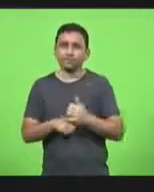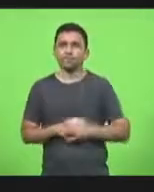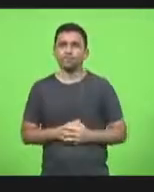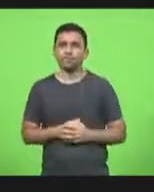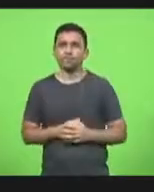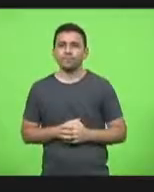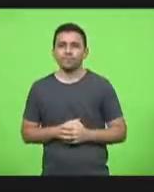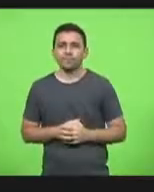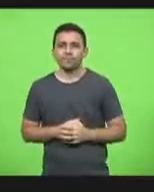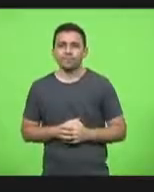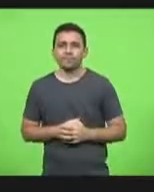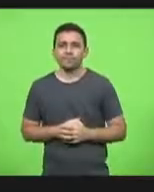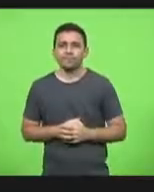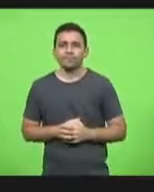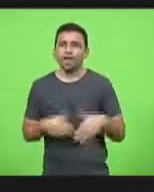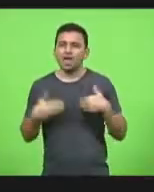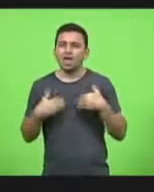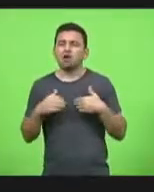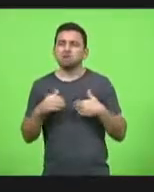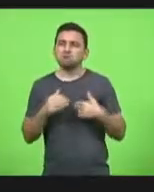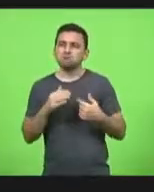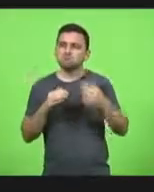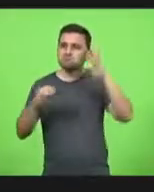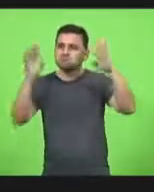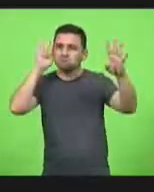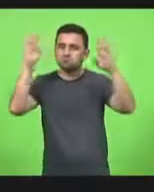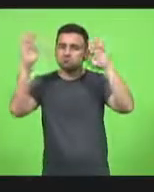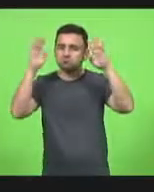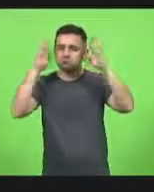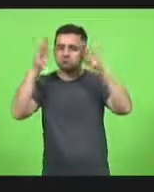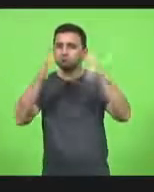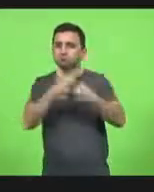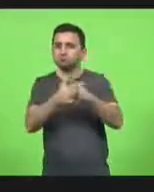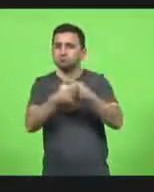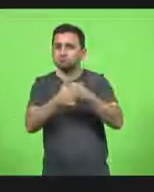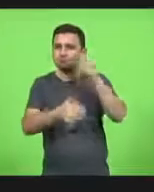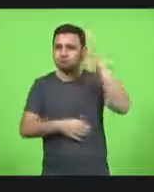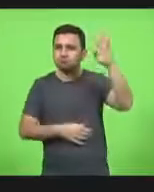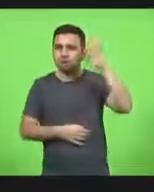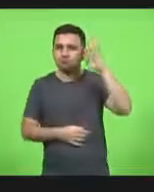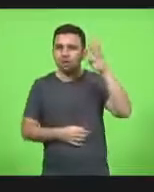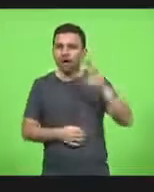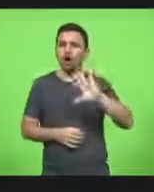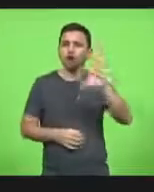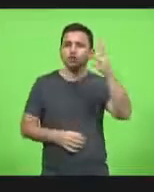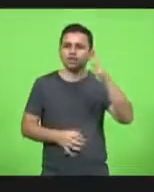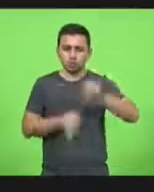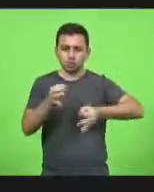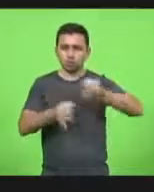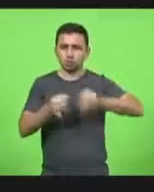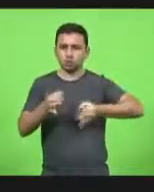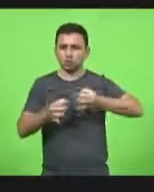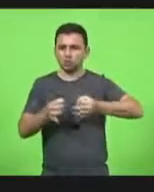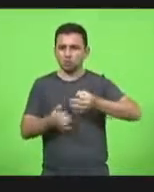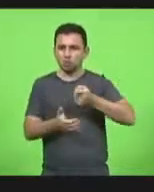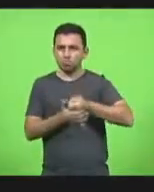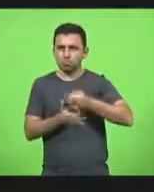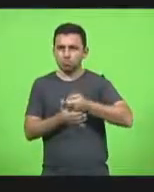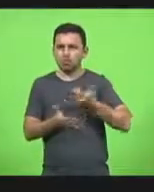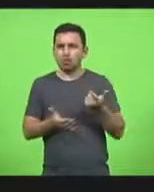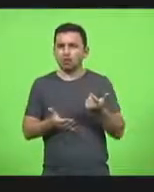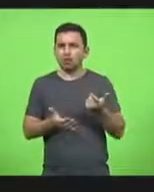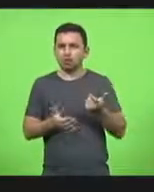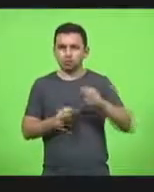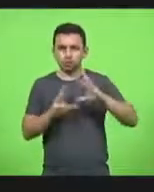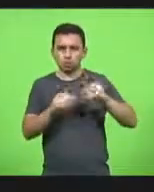Eu fico me questionando quando eu vejo o que acontece, as ações da justiça a nível nacional, a nível estadual